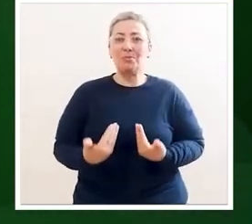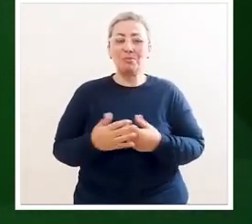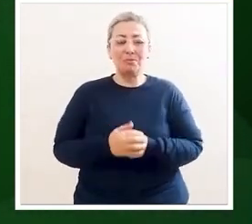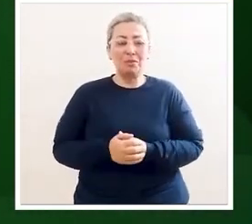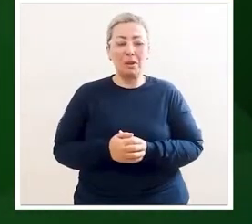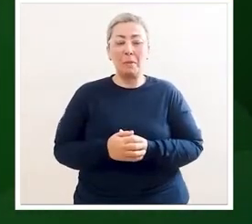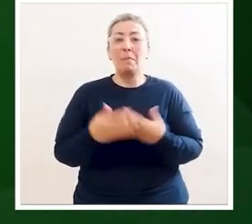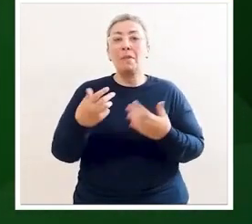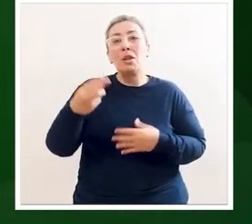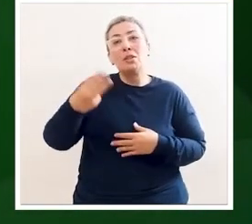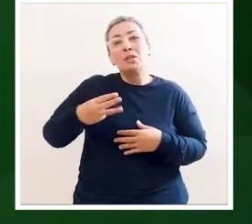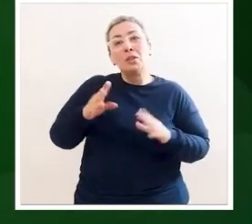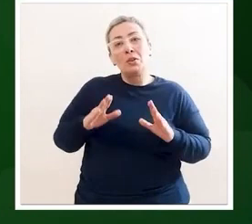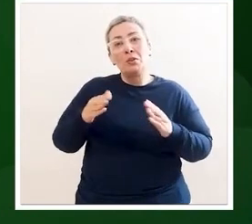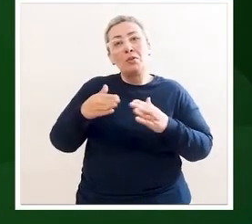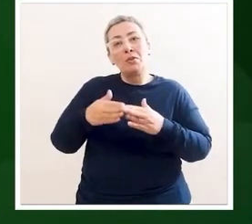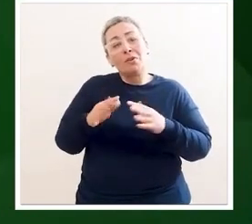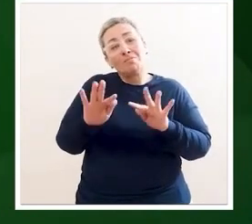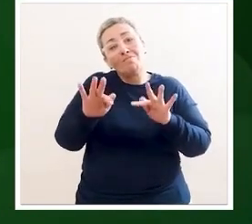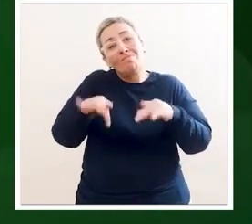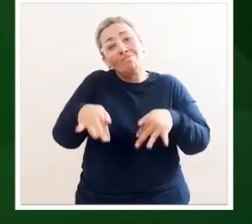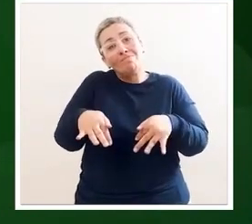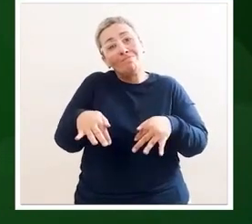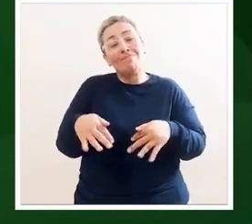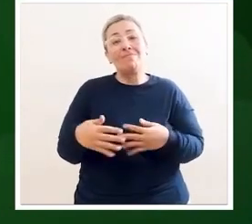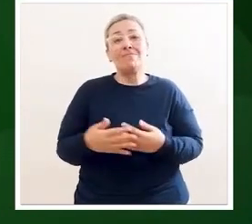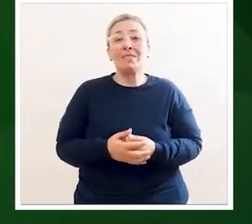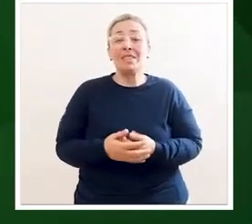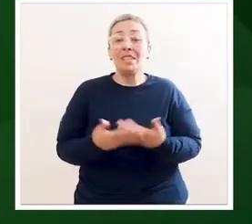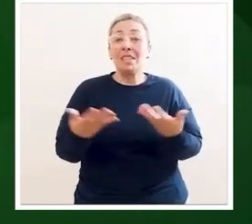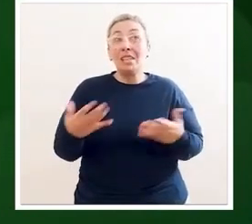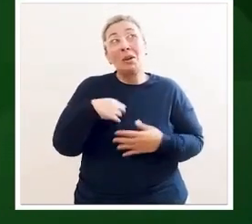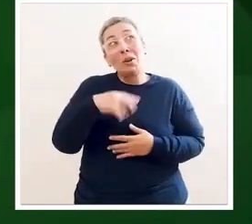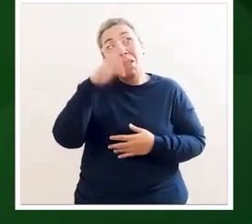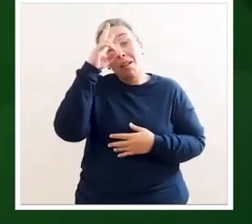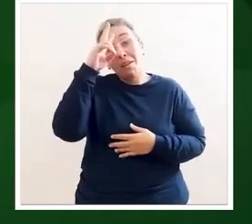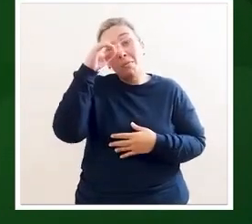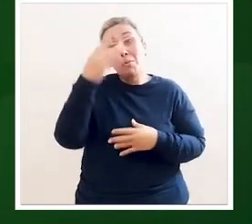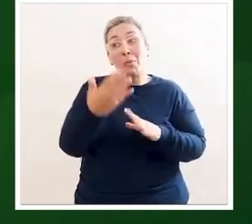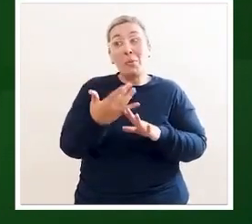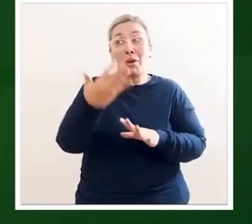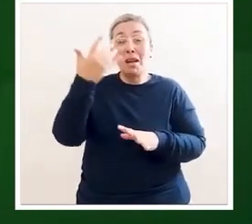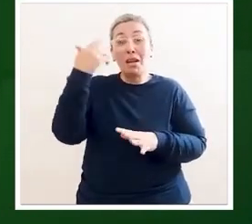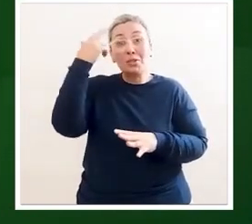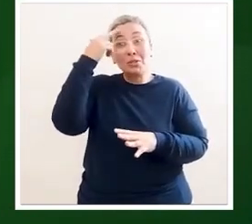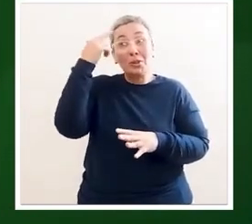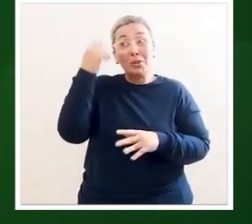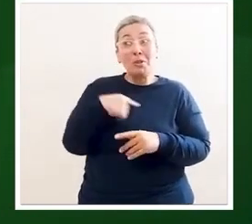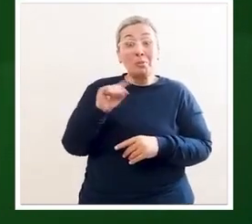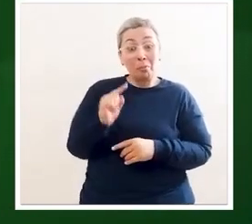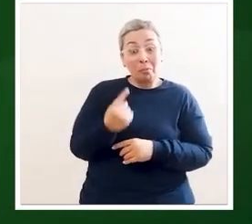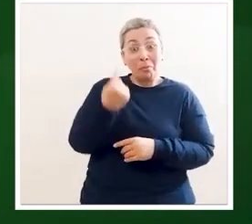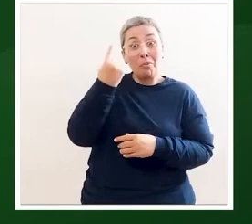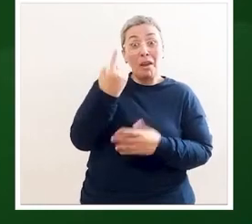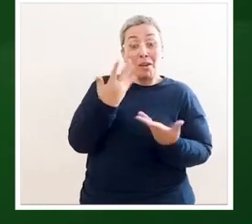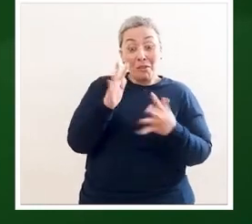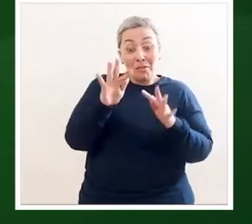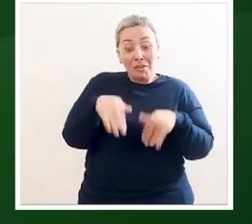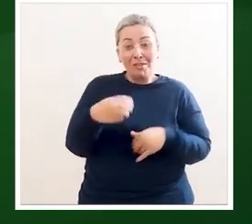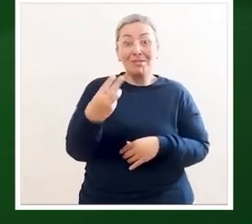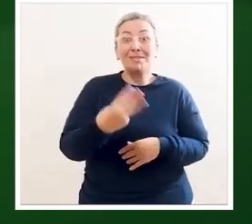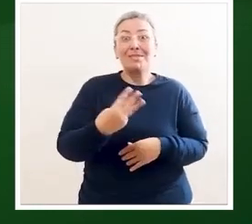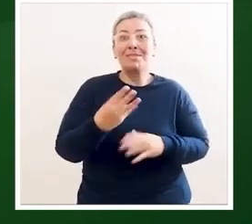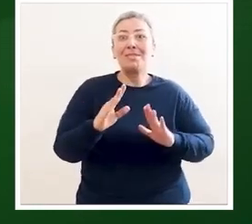comigo o terceiro fórum tá chegando ao fim aí eu me lembro quando a gente tinha um sonho de fazer o primeiro